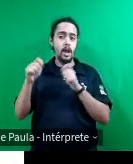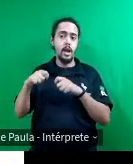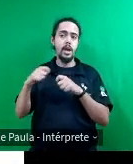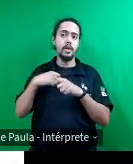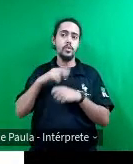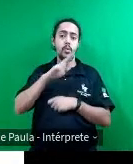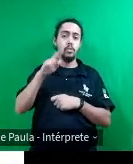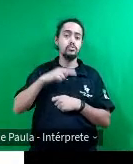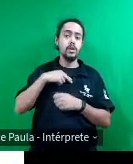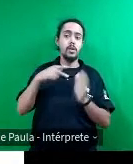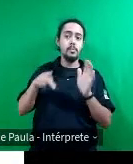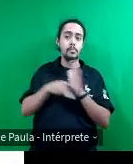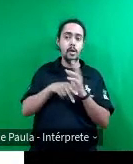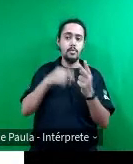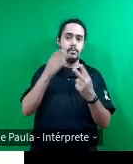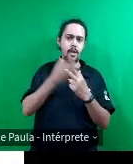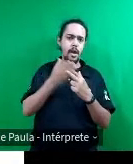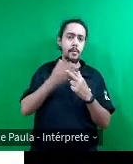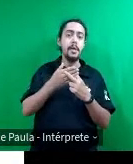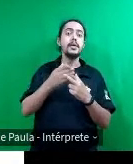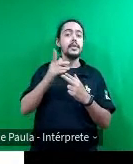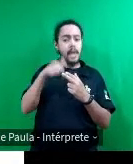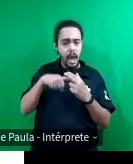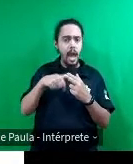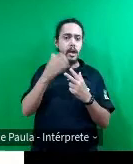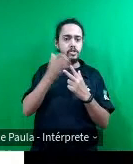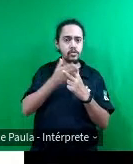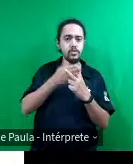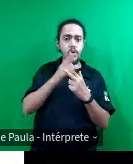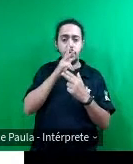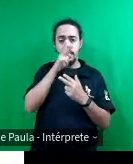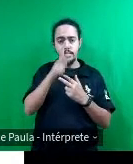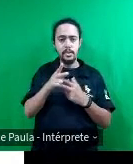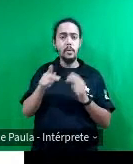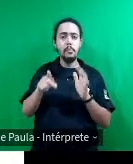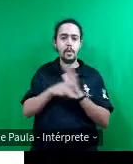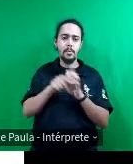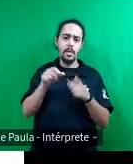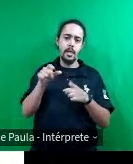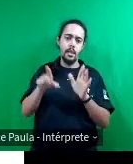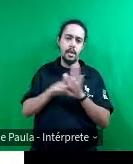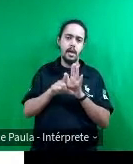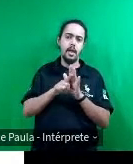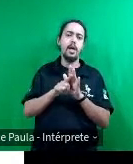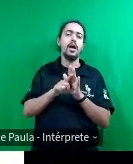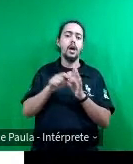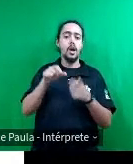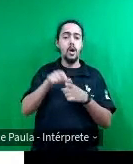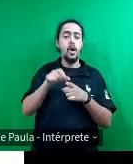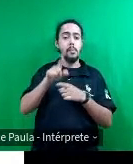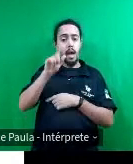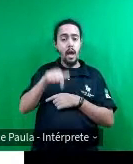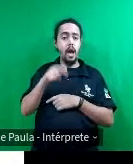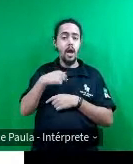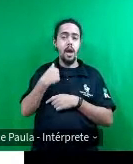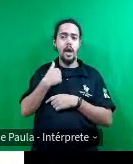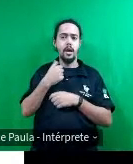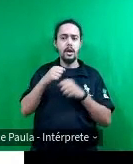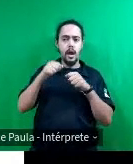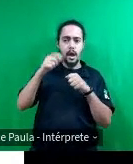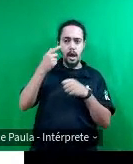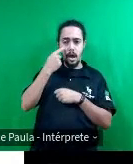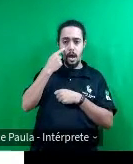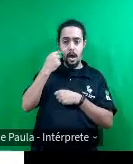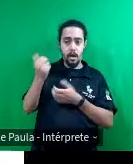ferramenta que vem lá da lei de Ohm, que é do divisor de tensão, tá? Que é a equação que está sendo mostrada aqui. Tá com dúvida? Lá no outro vídeo